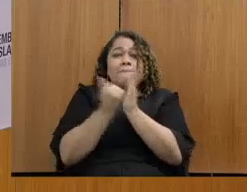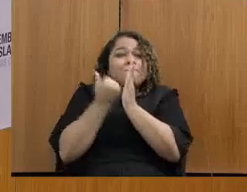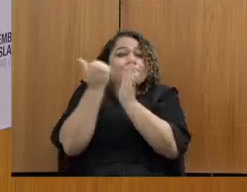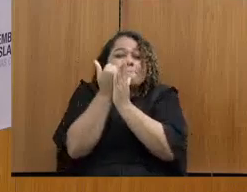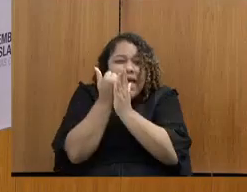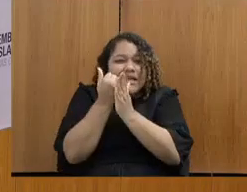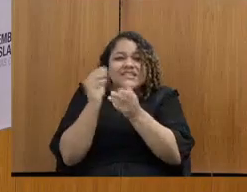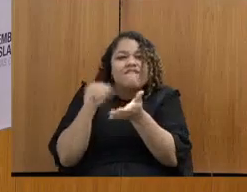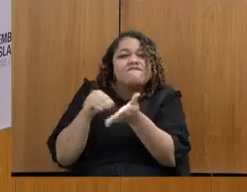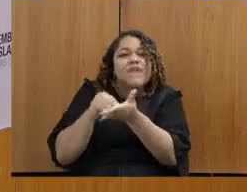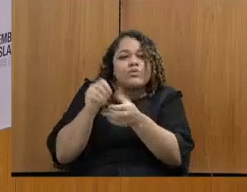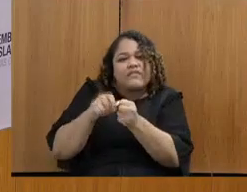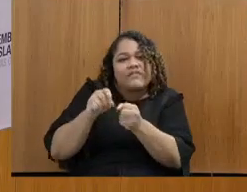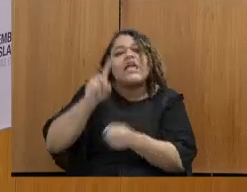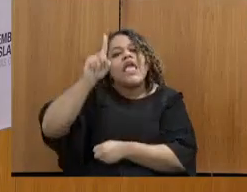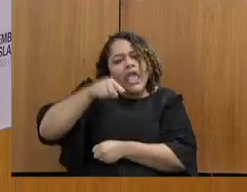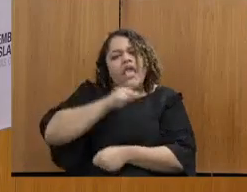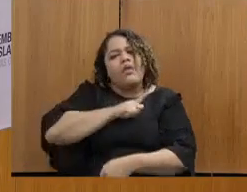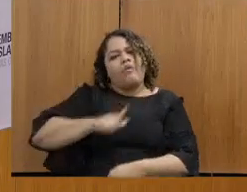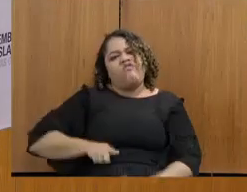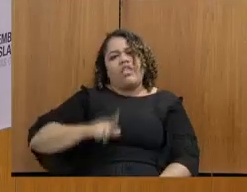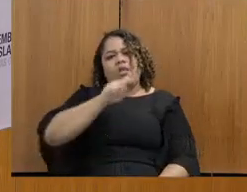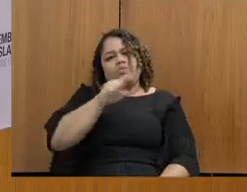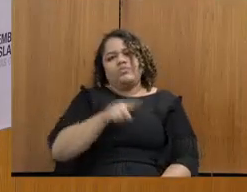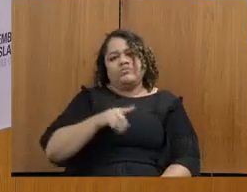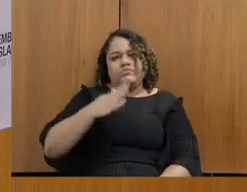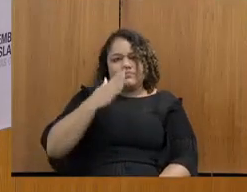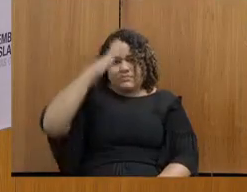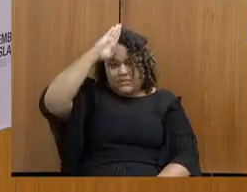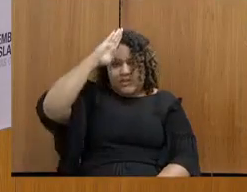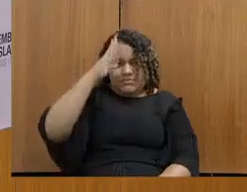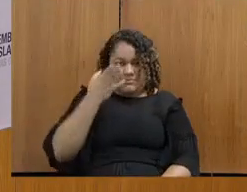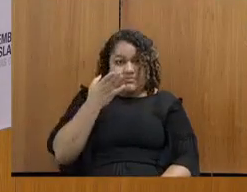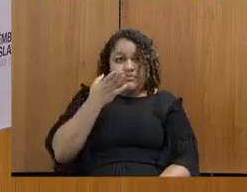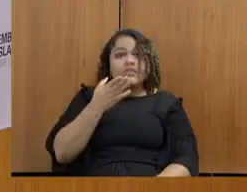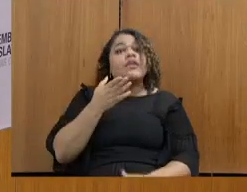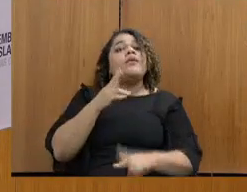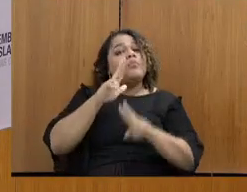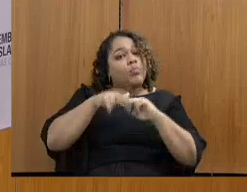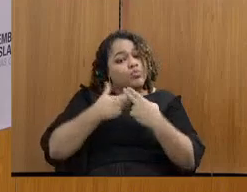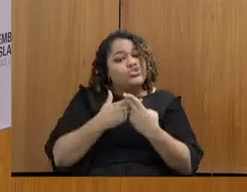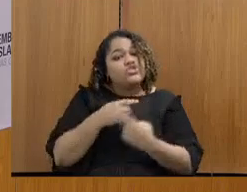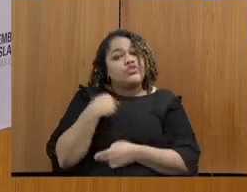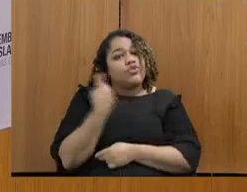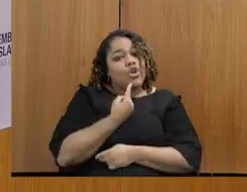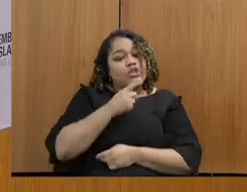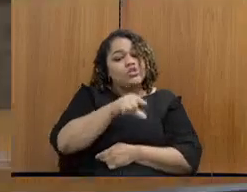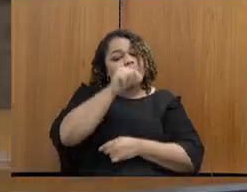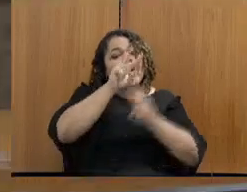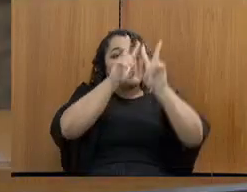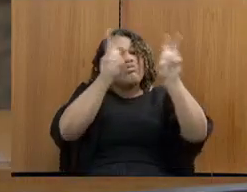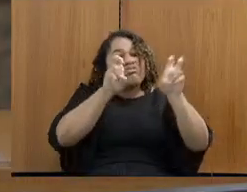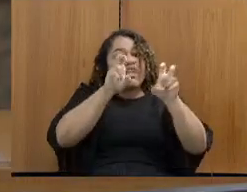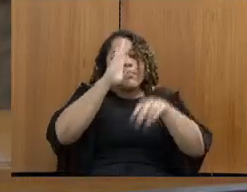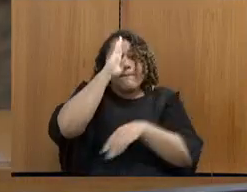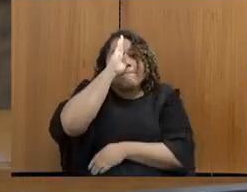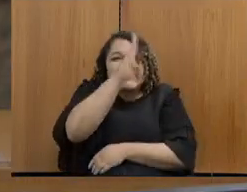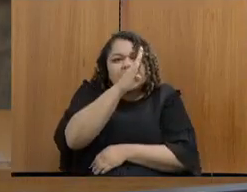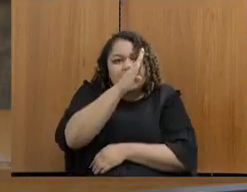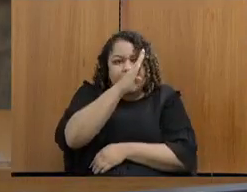por um acaso que nós elegemos o tema principal de efetivo por cinco semestres